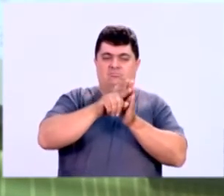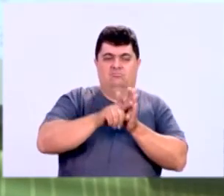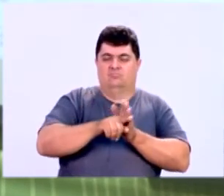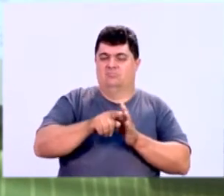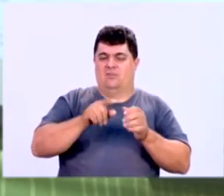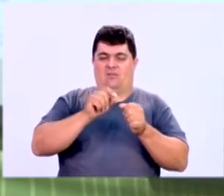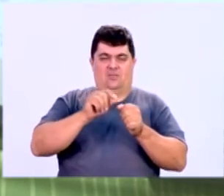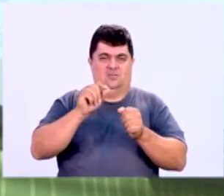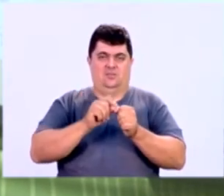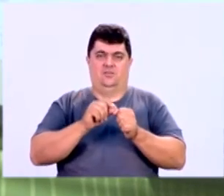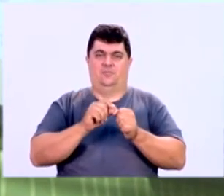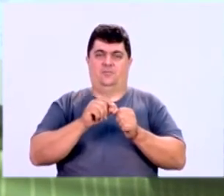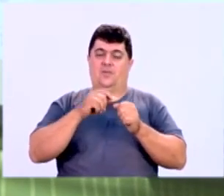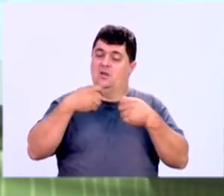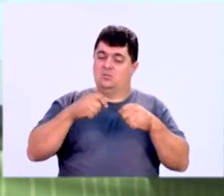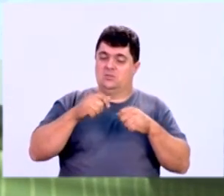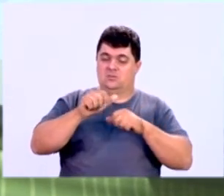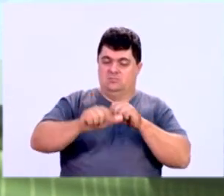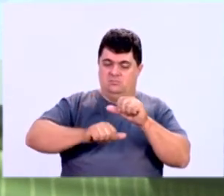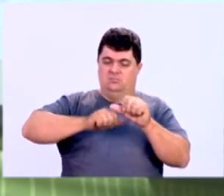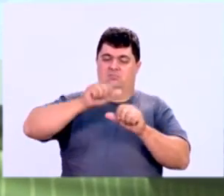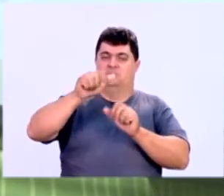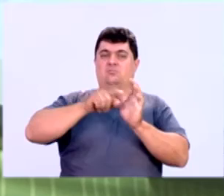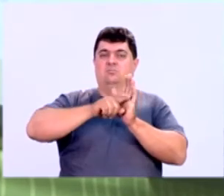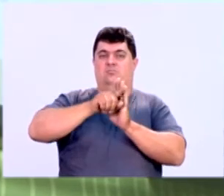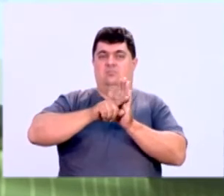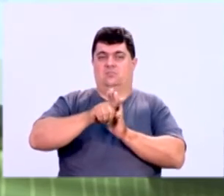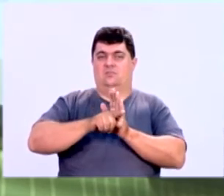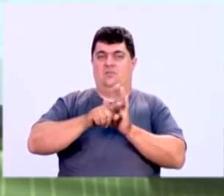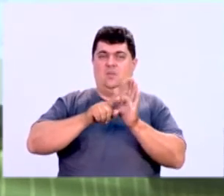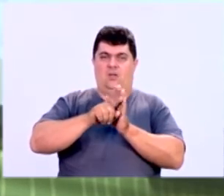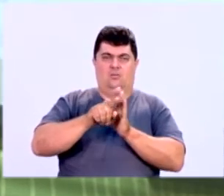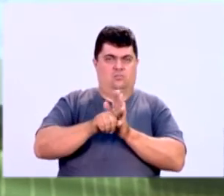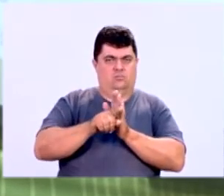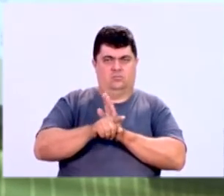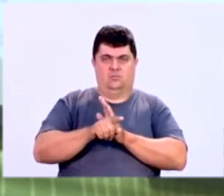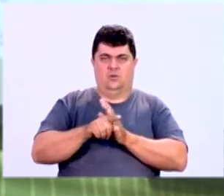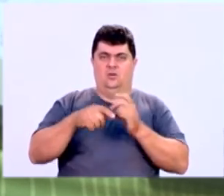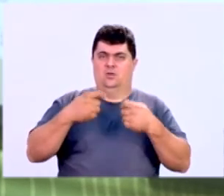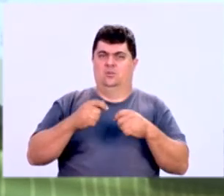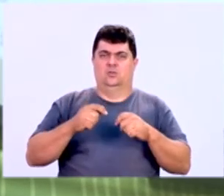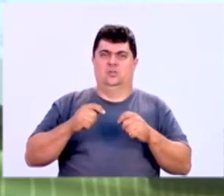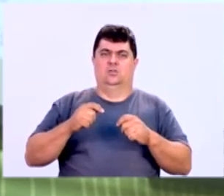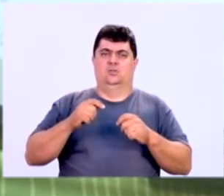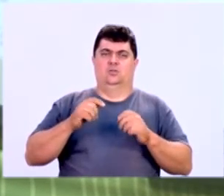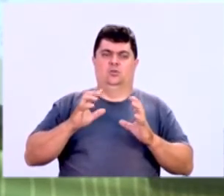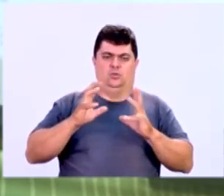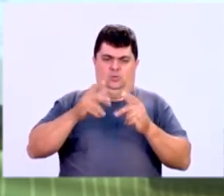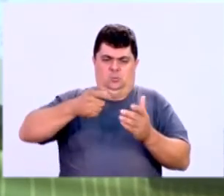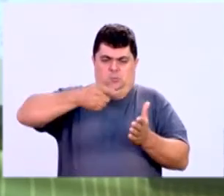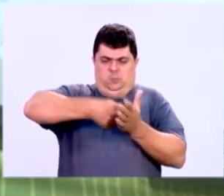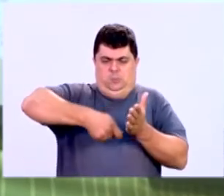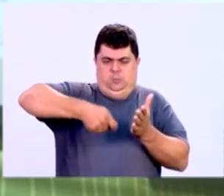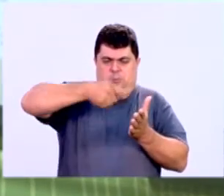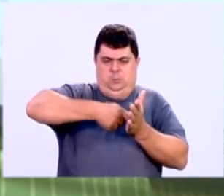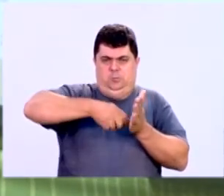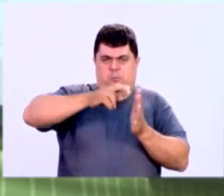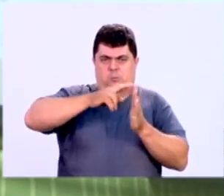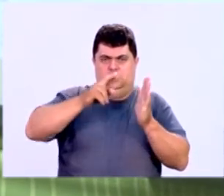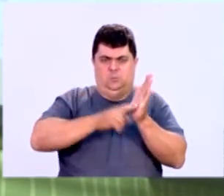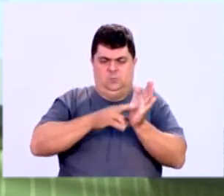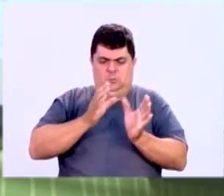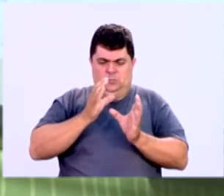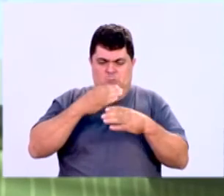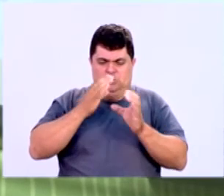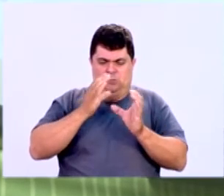então a gente precisa começar a preparar. E pesquisa não precisa ser com todo aquele rigor, né, científico,